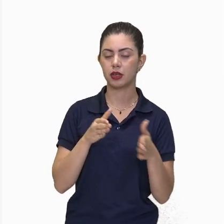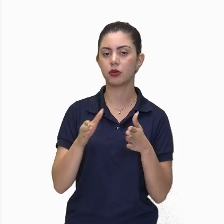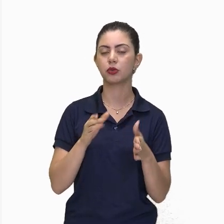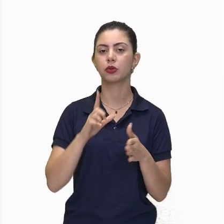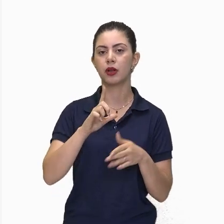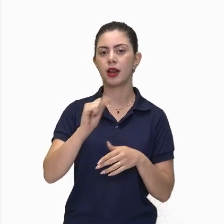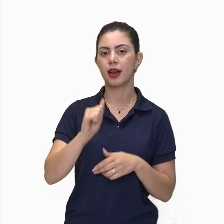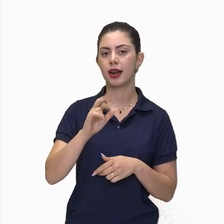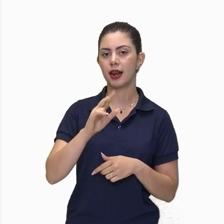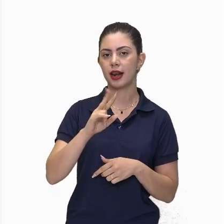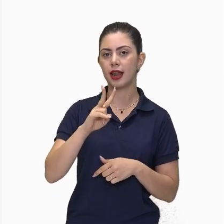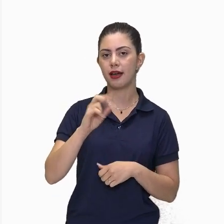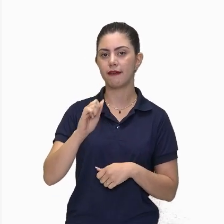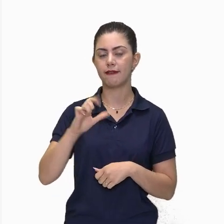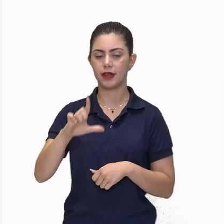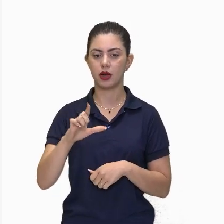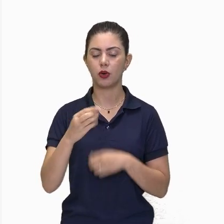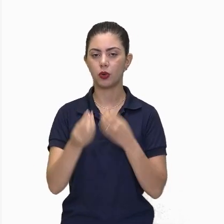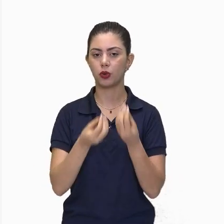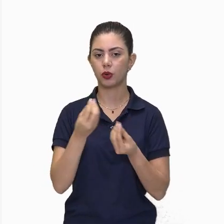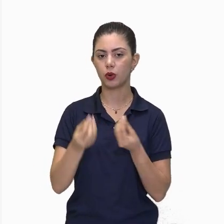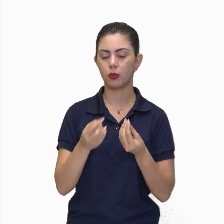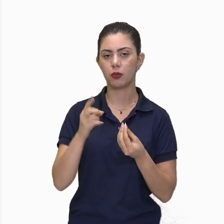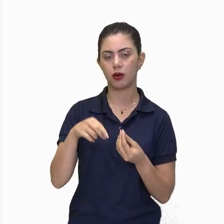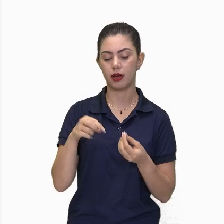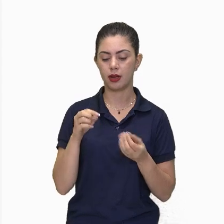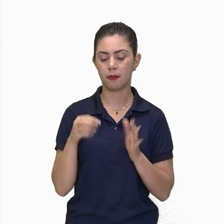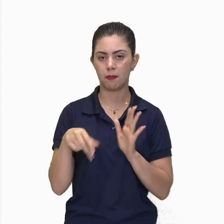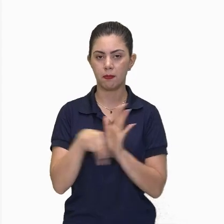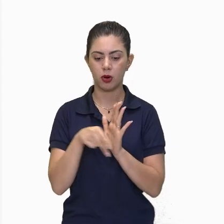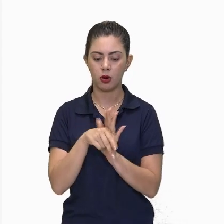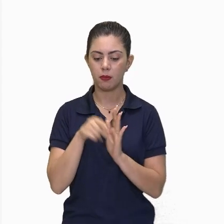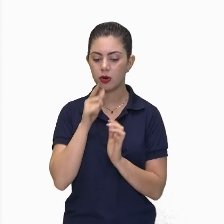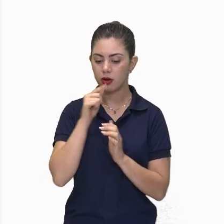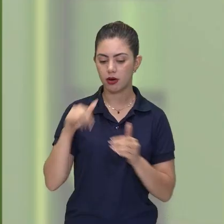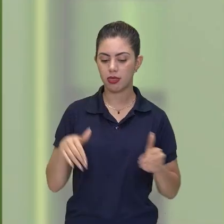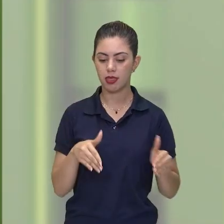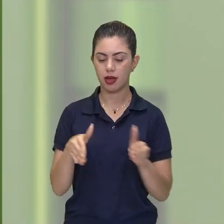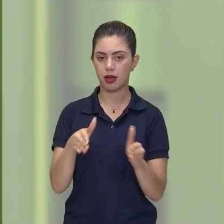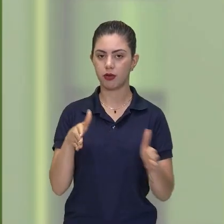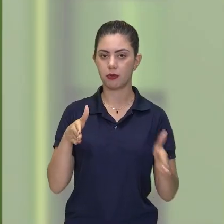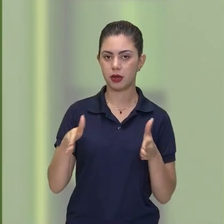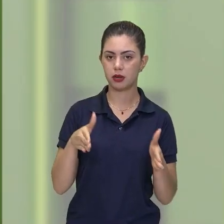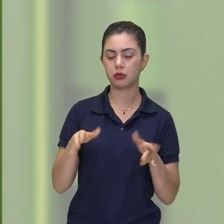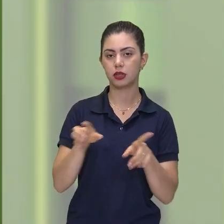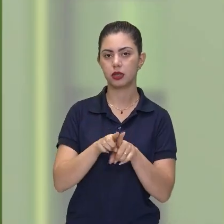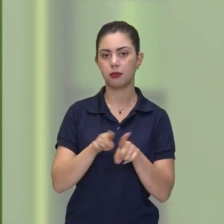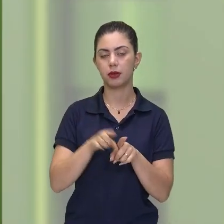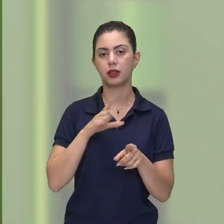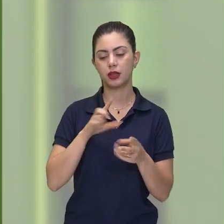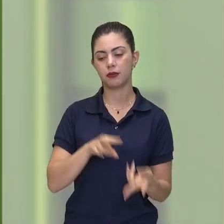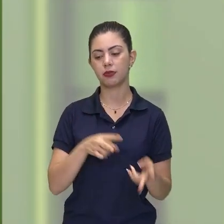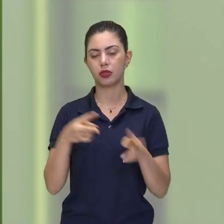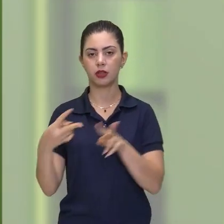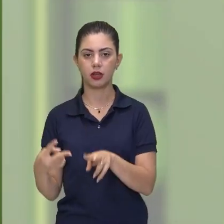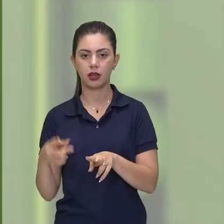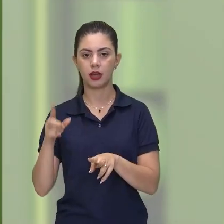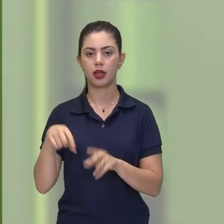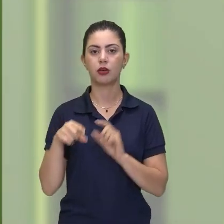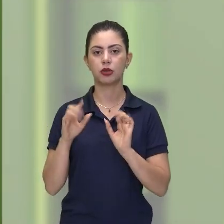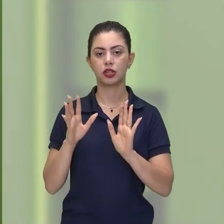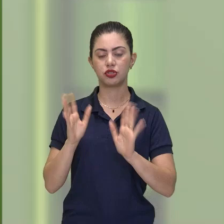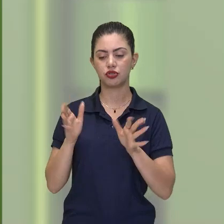insetos, né, onde eles ficam mais ali no ambiente aquático, e quando ele fica adulto, né, quando ele vira ali um inseto e fica ali no